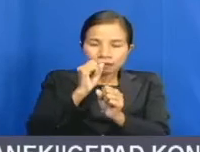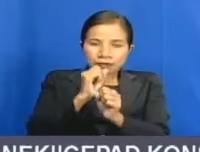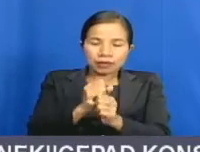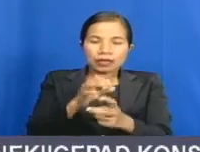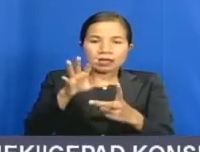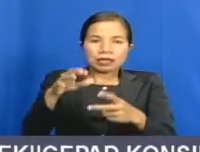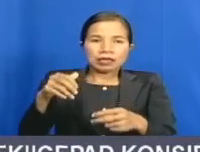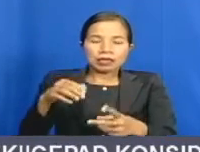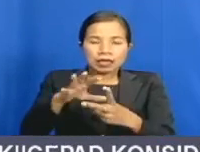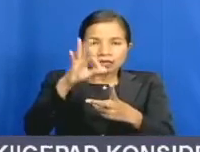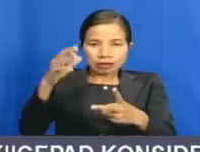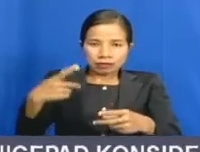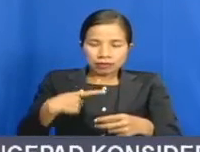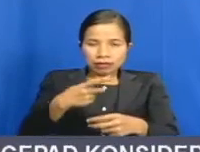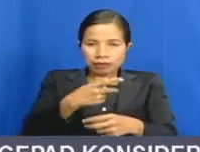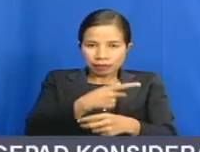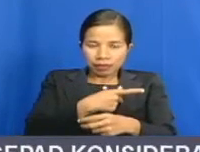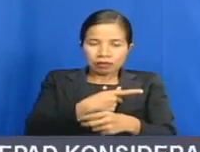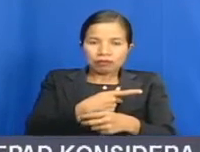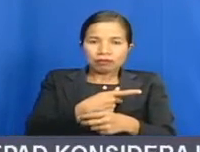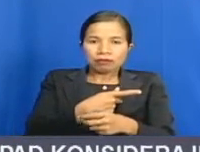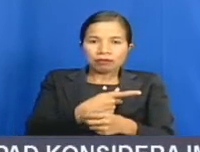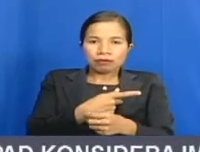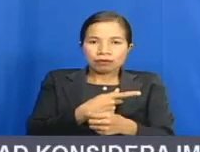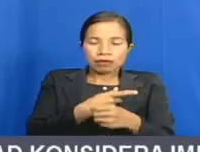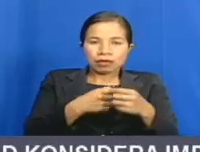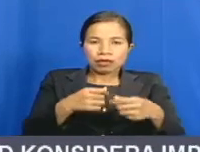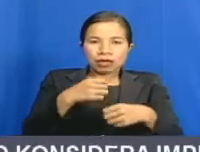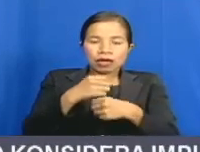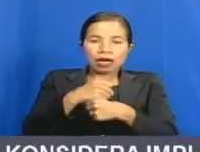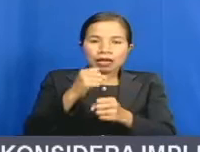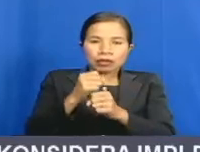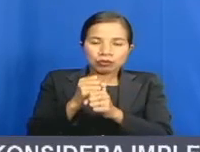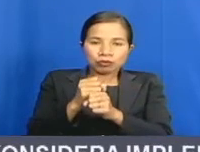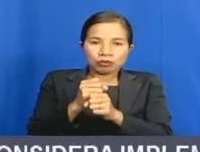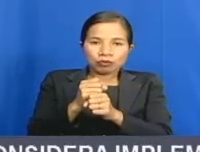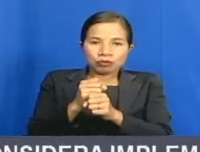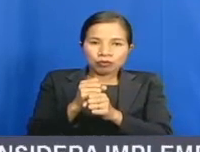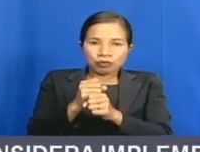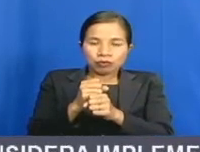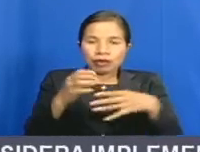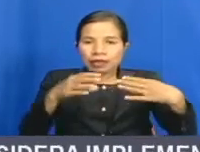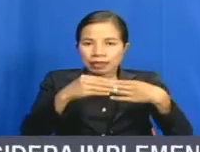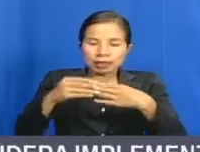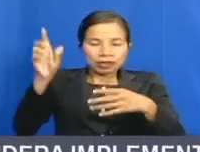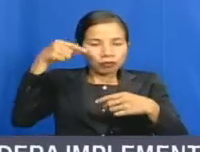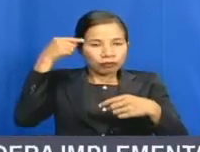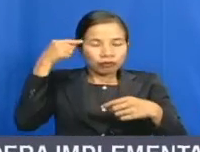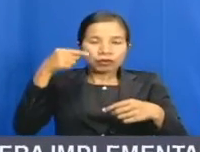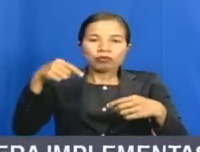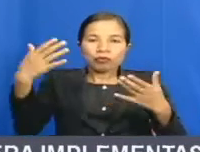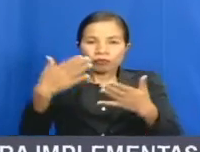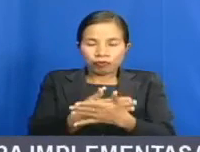eleição parlamentar, ato forma um governo fomo, parlamento, tinha